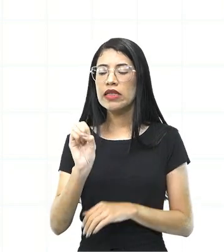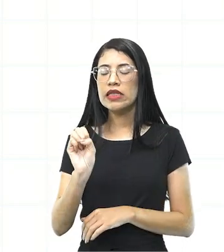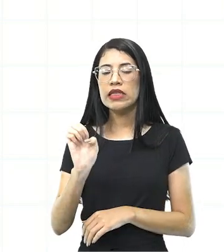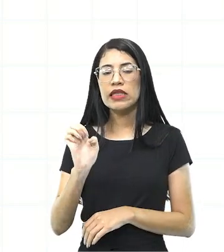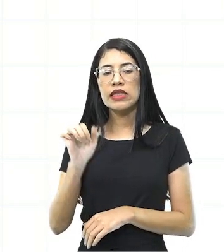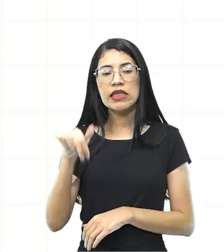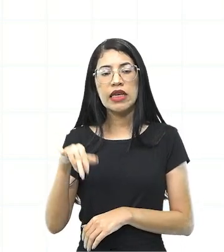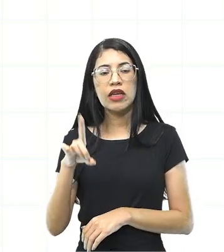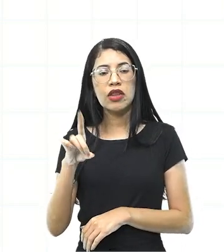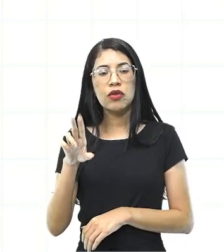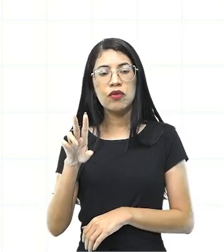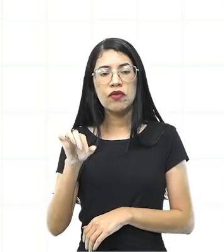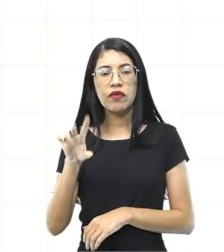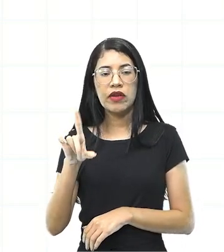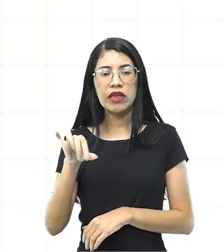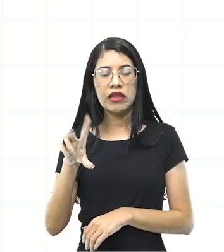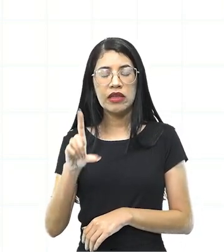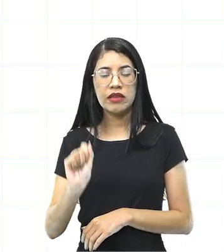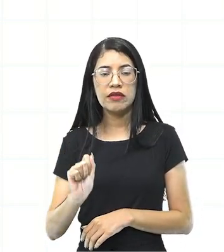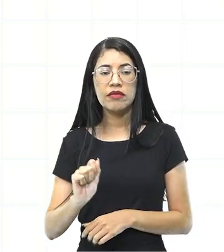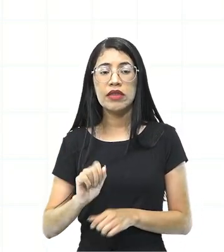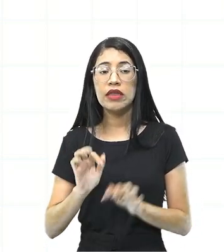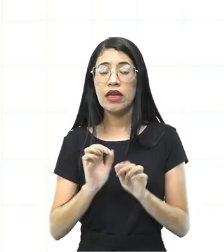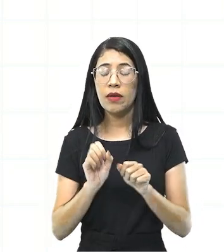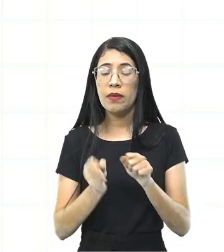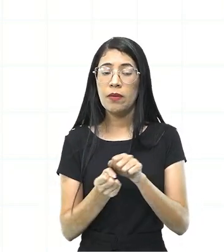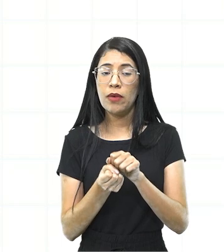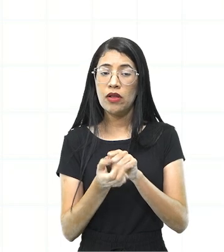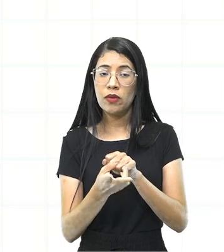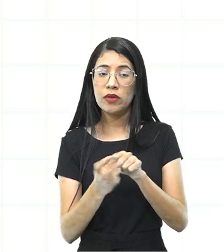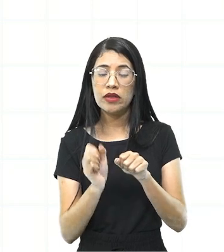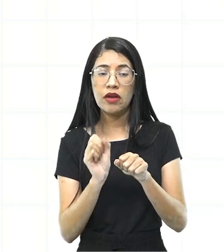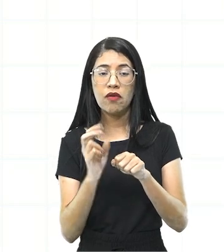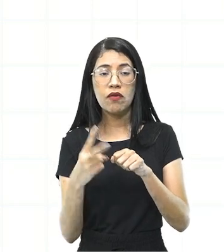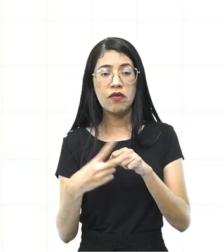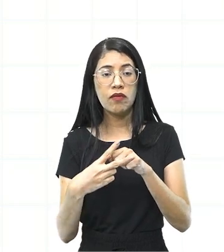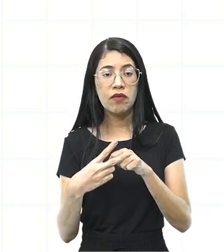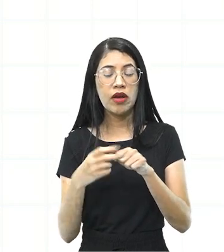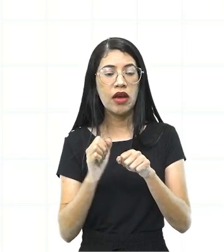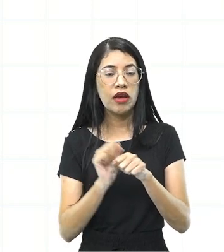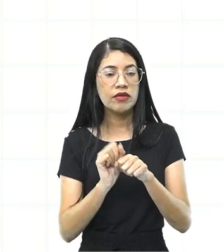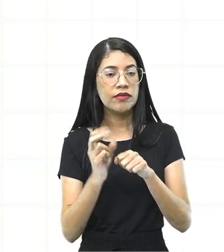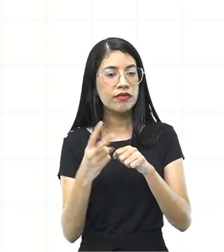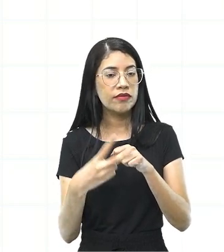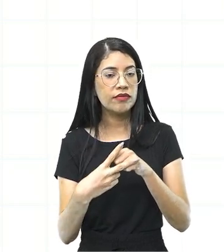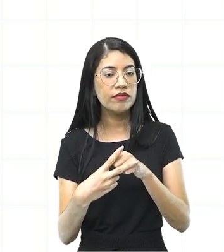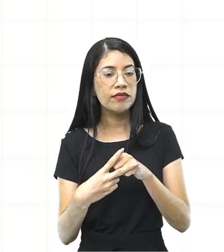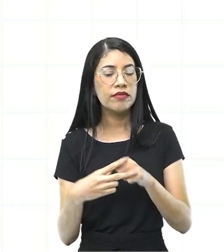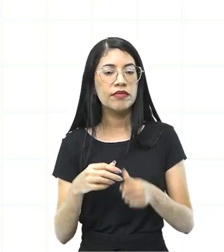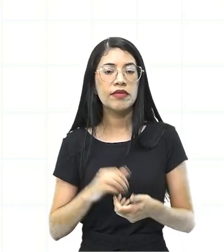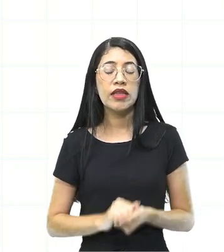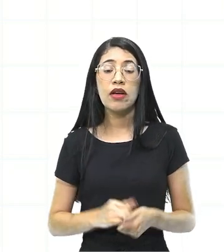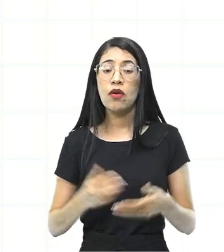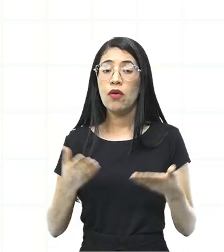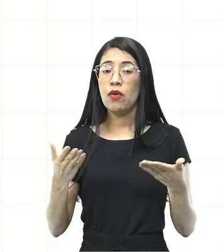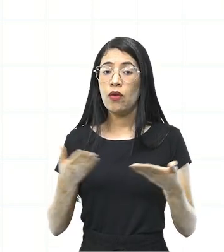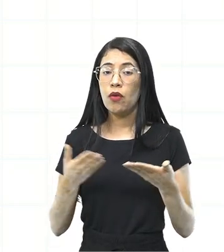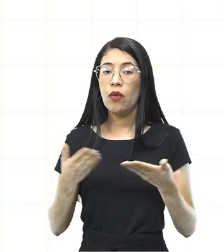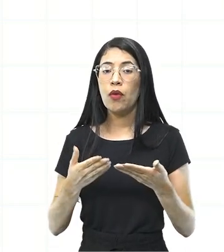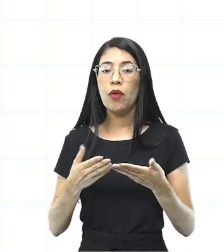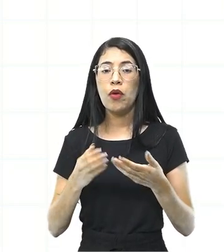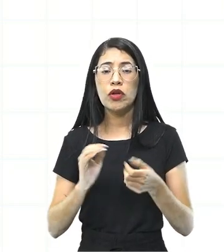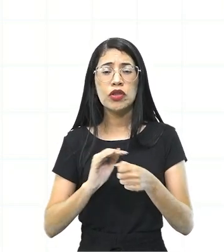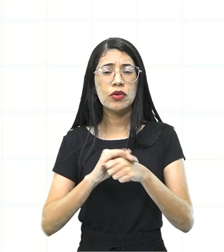dúvida. Sem dúvida é uma locução verbal. Ó. Sem dúvida, hoje será uma